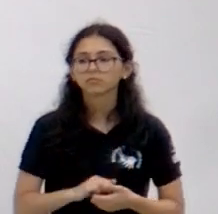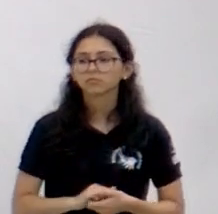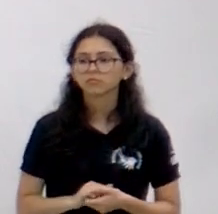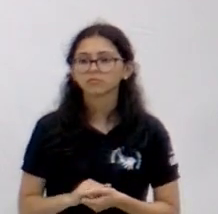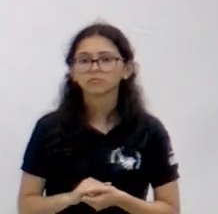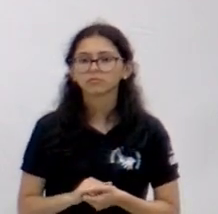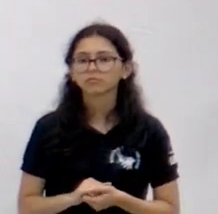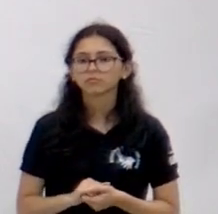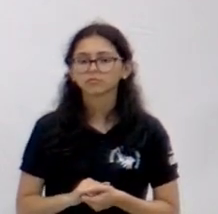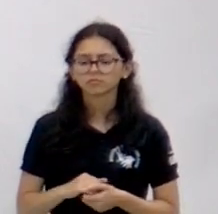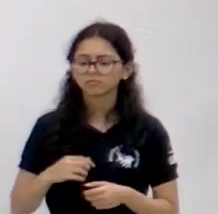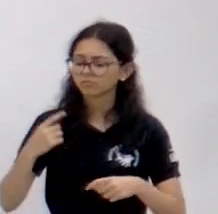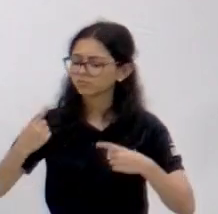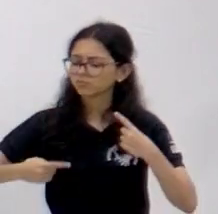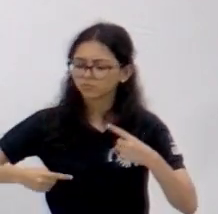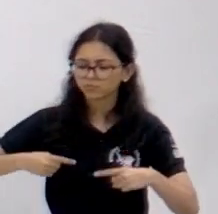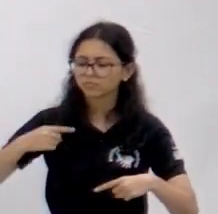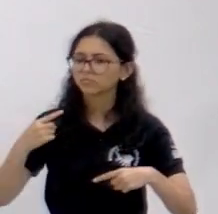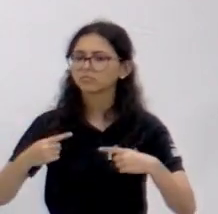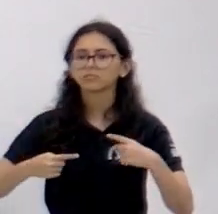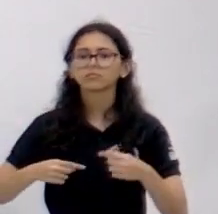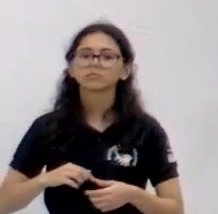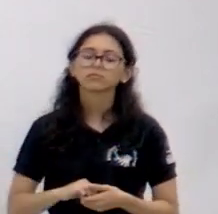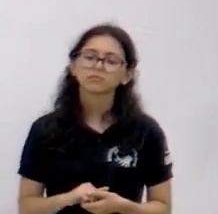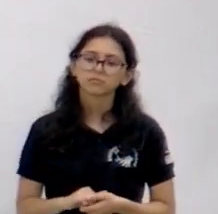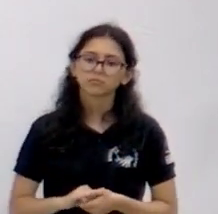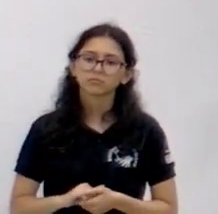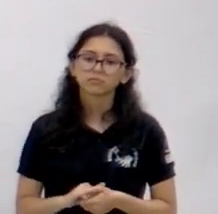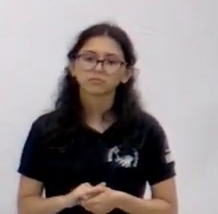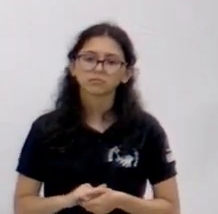investidas do inimigo contra nós.